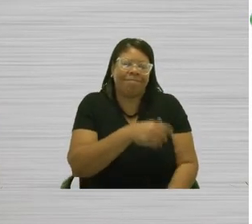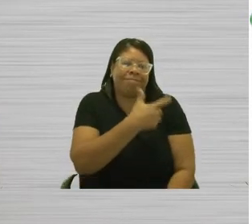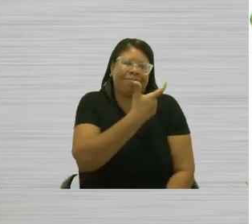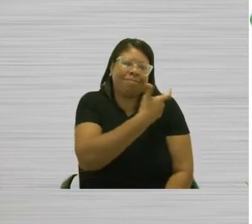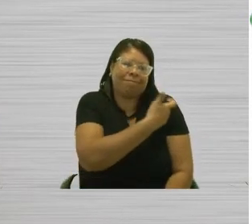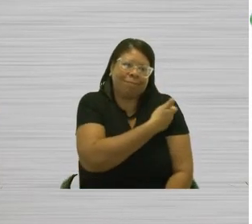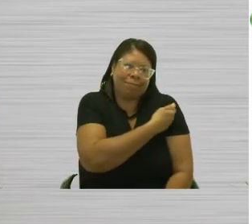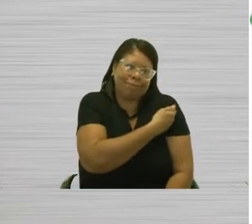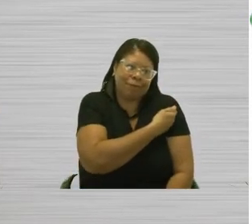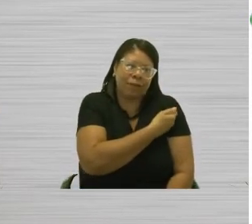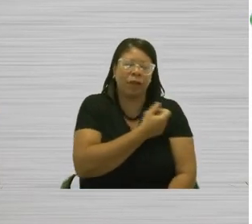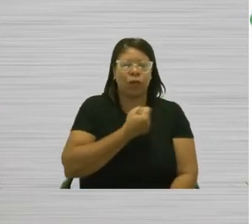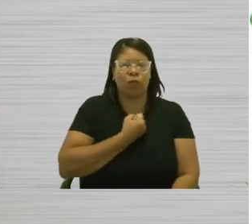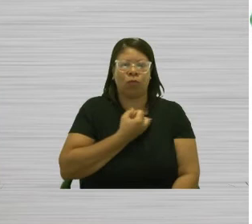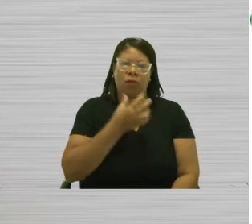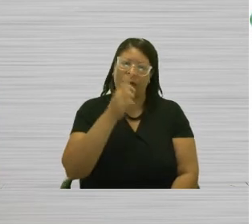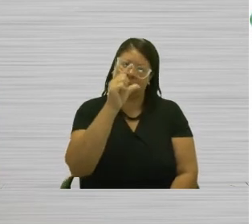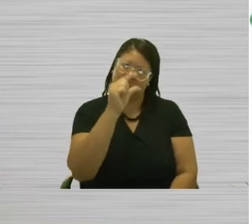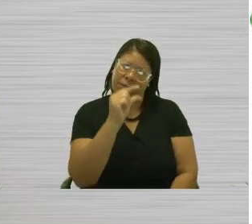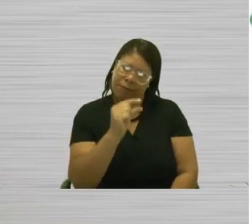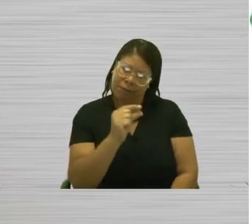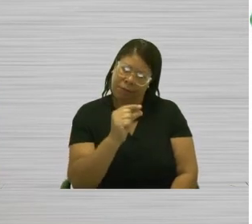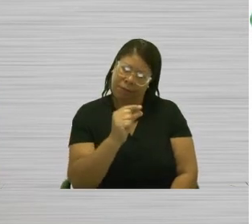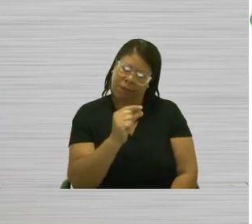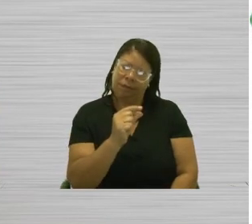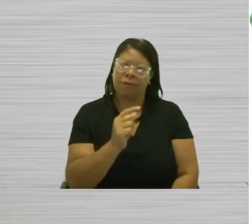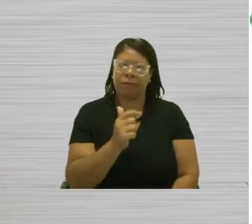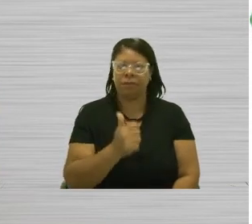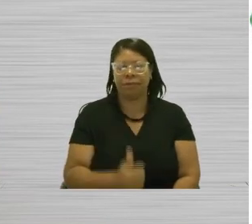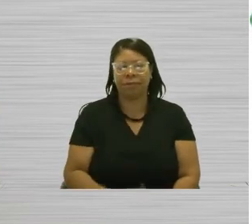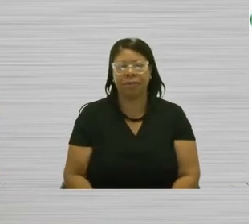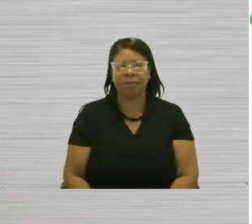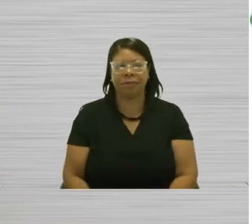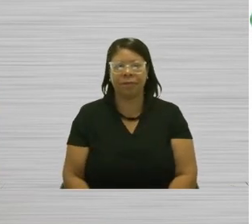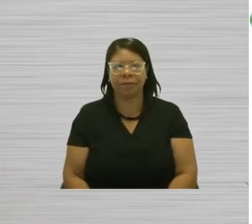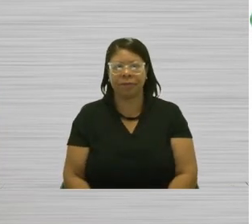número menor de cobertura.